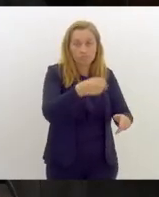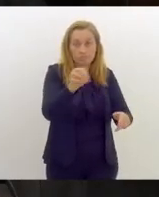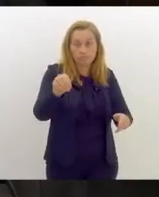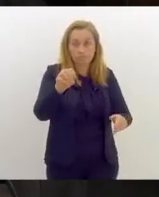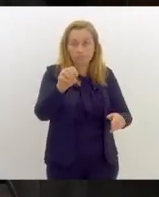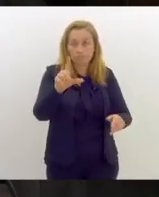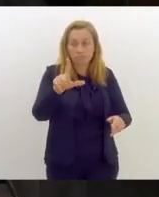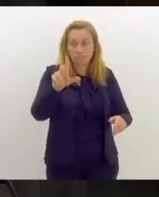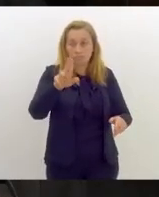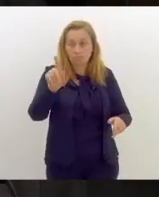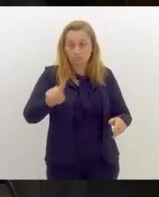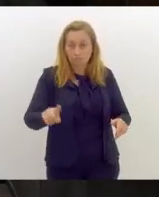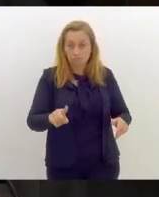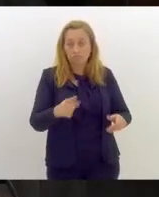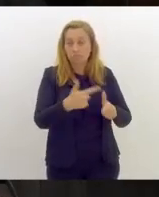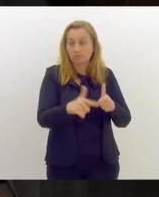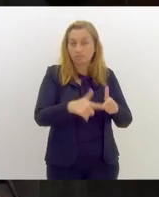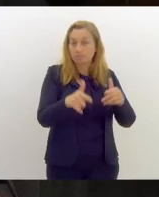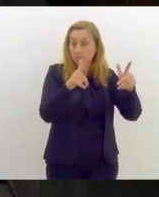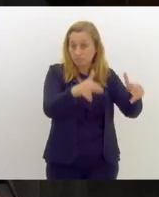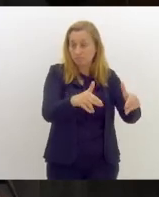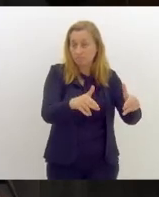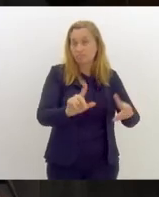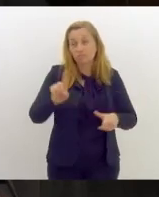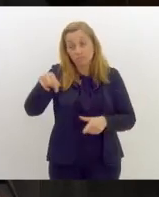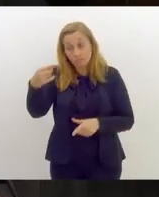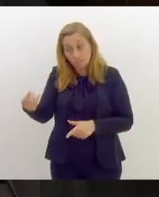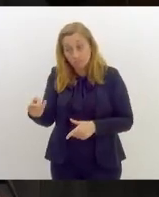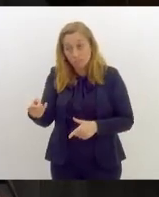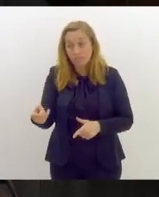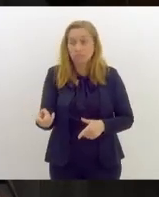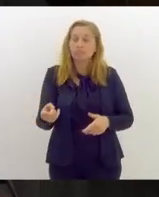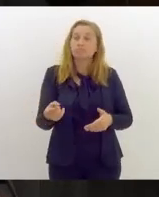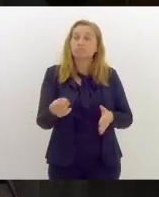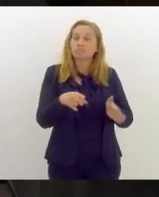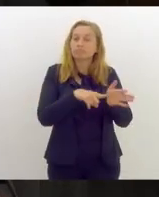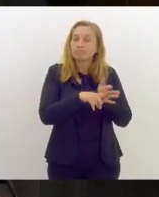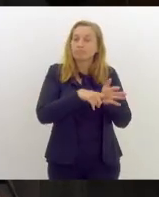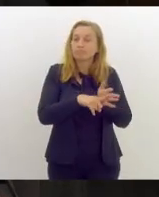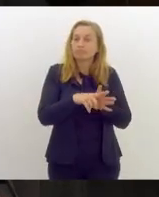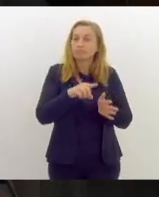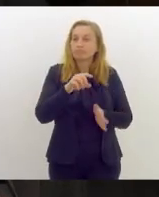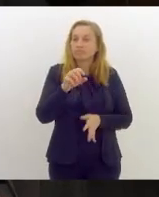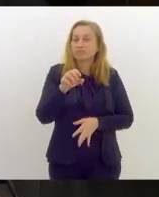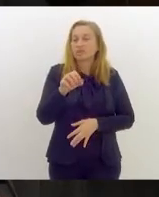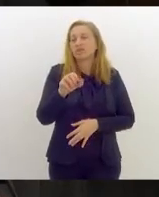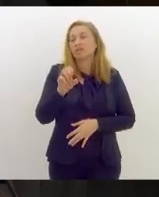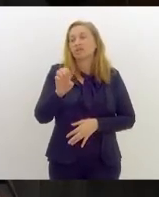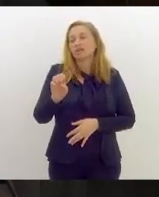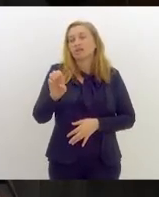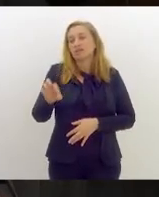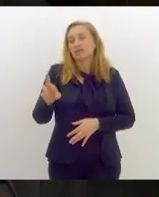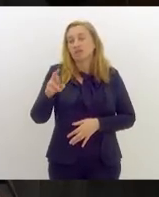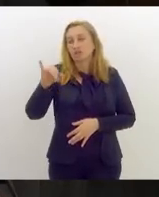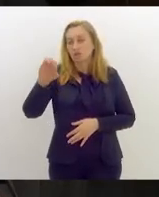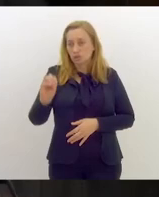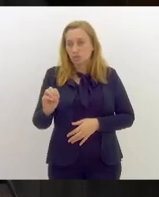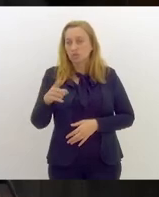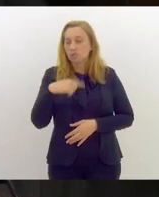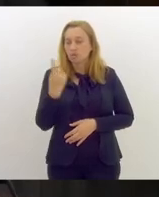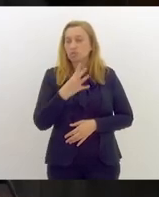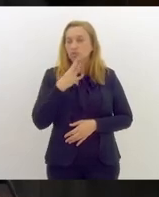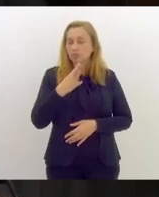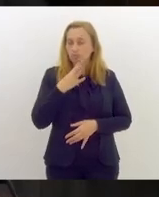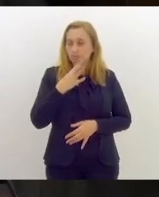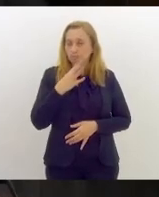na ponte e corria esse mesmo risco outro ambientalista Sérgio Ricardo Que nós conhecemos com o fundador do movimento Bahia livre que atua